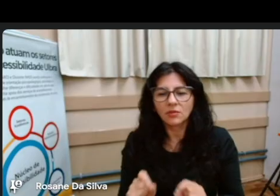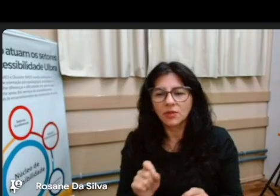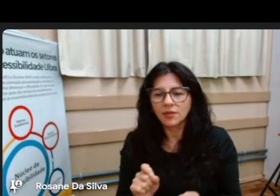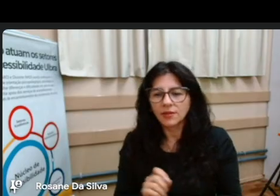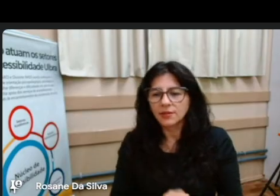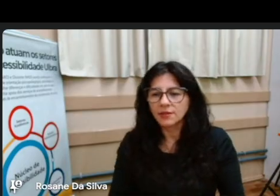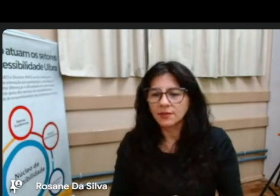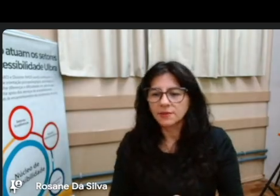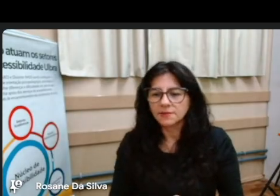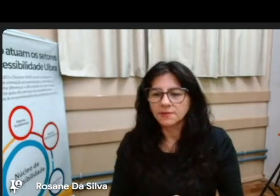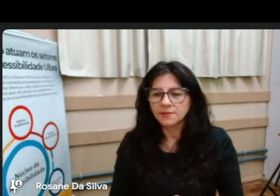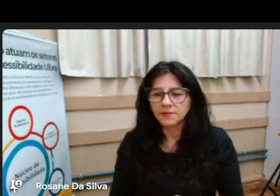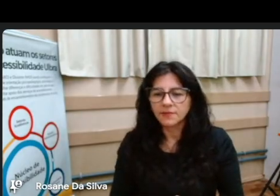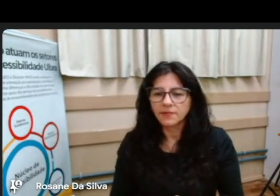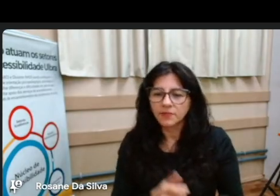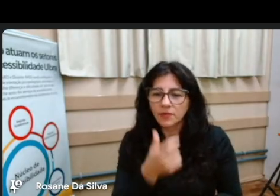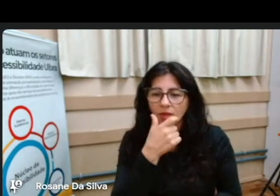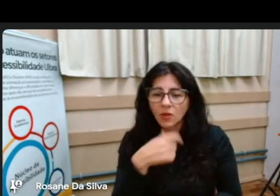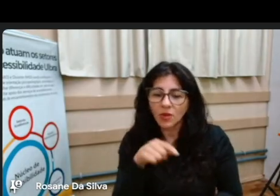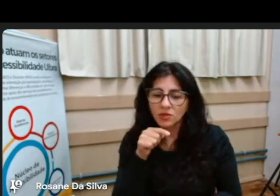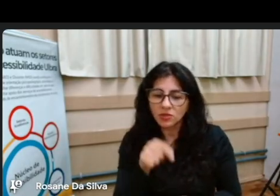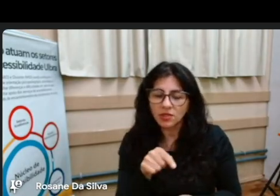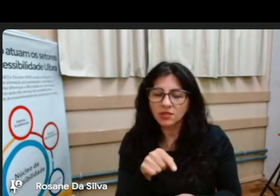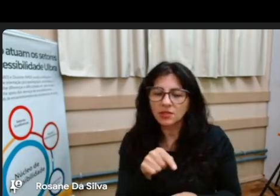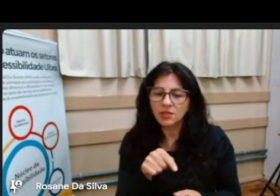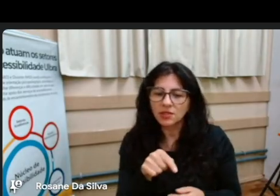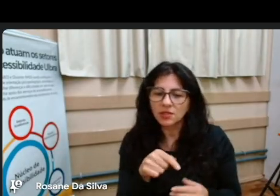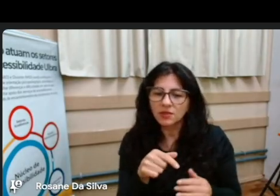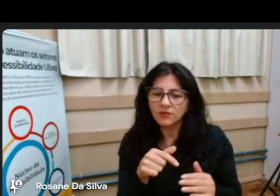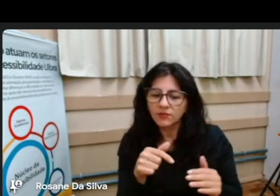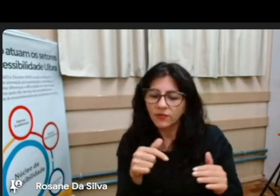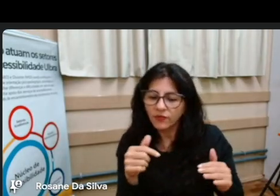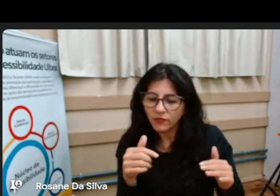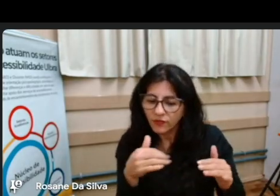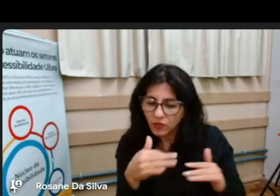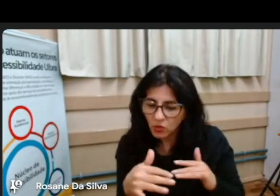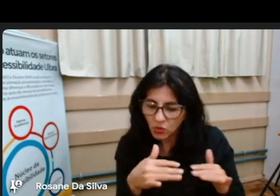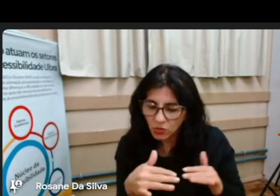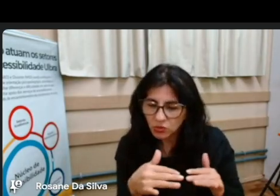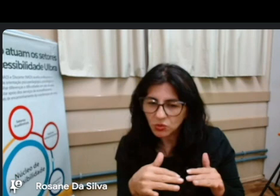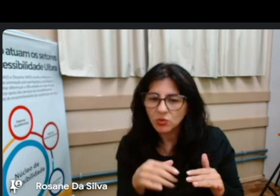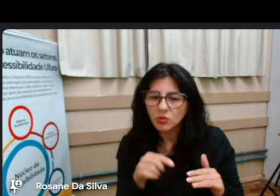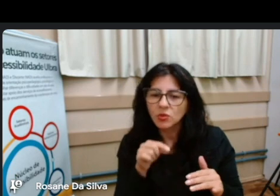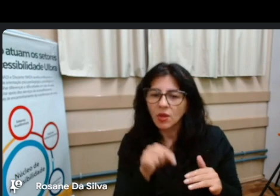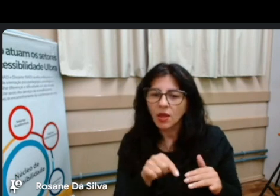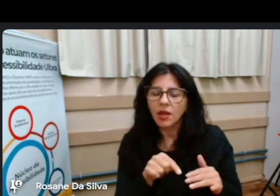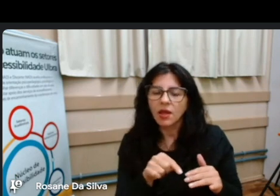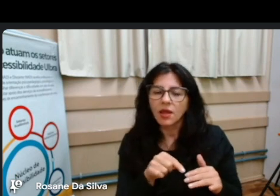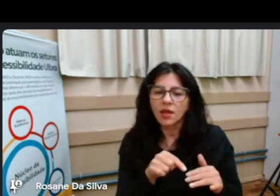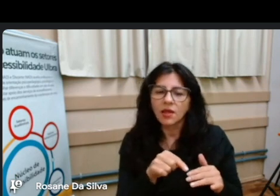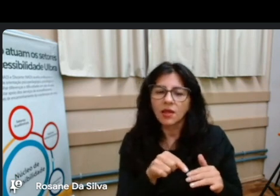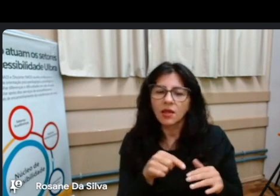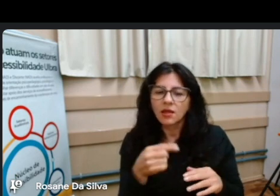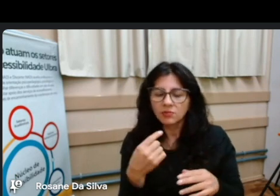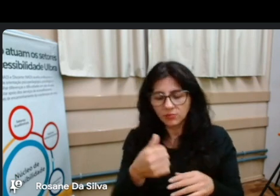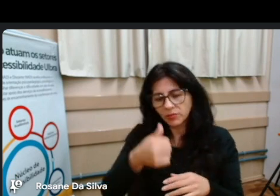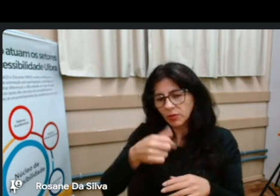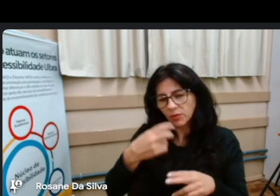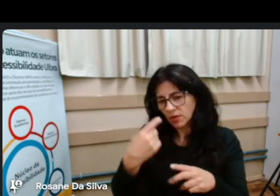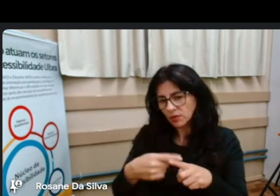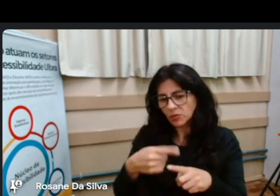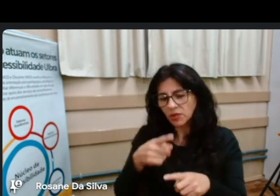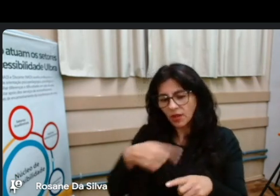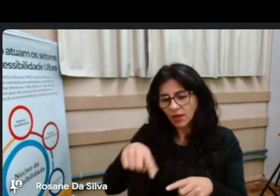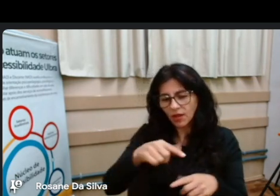e então ã eu acho que esse fluxo aí tem sido uma coisa